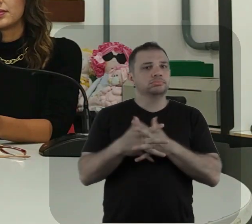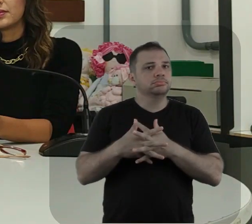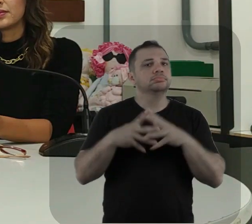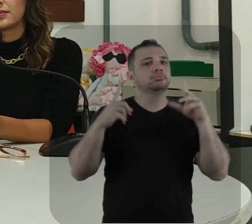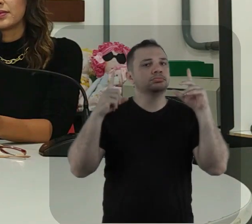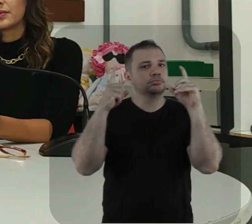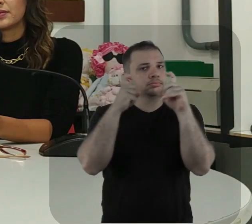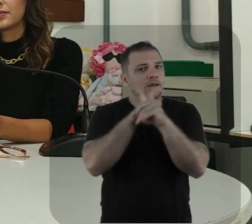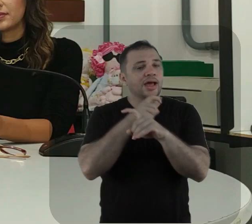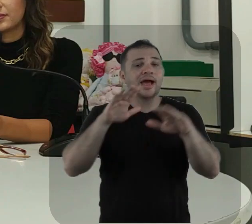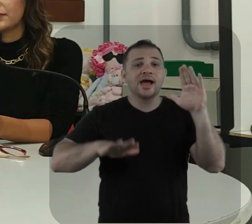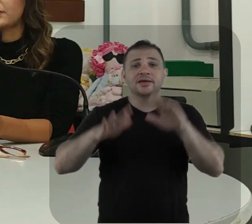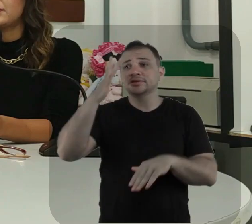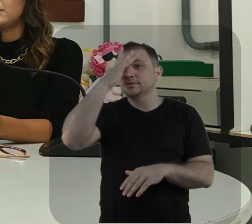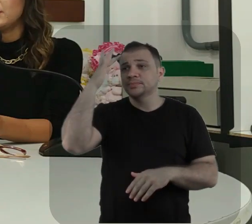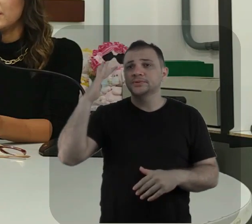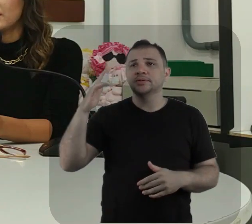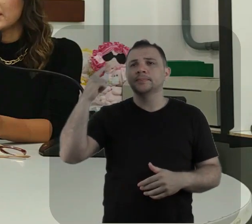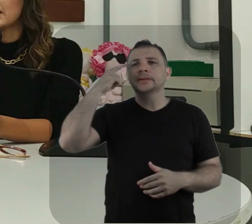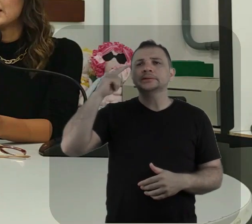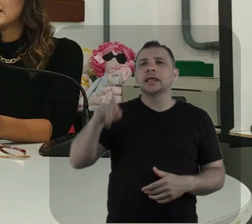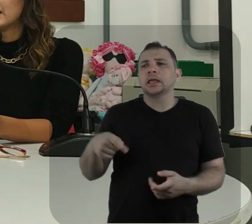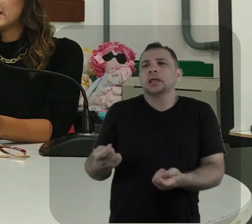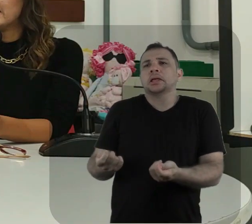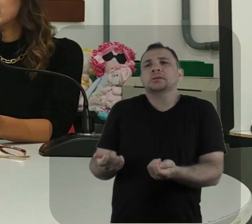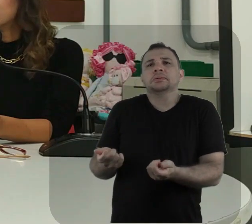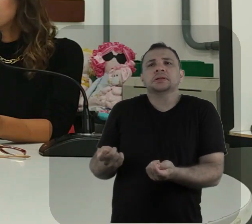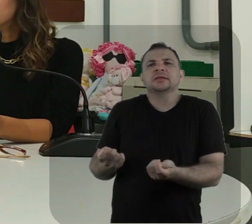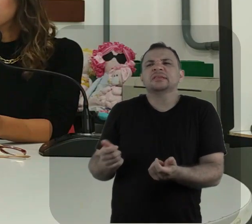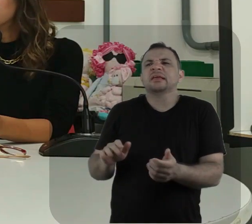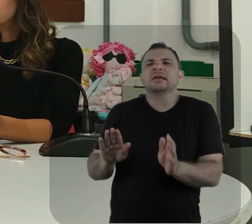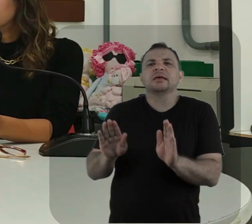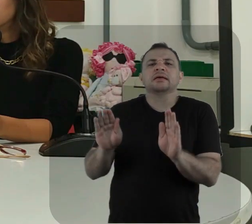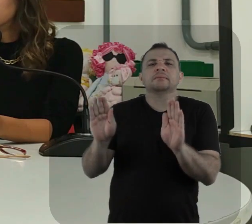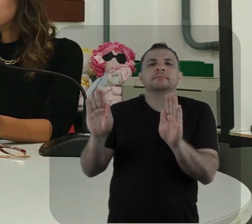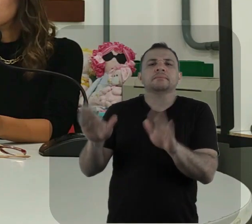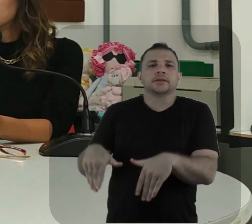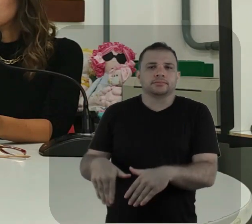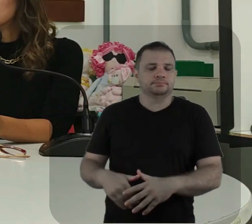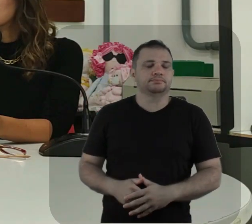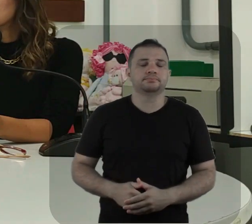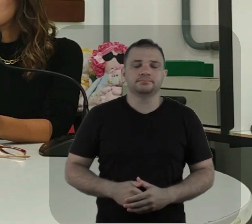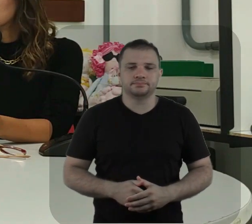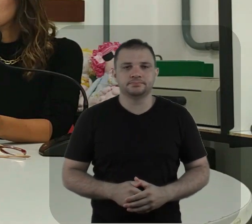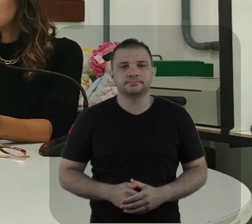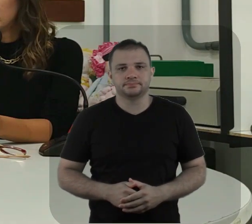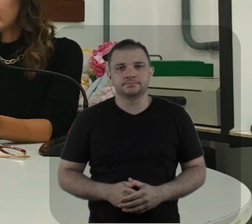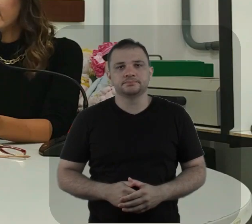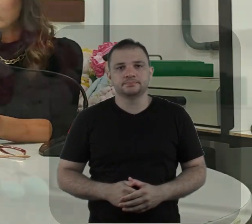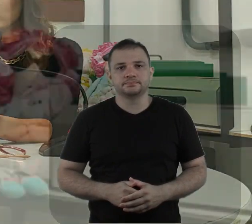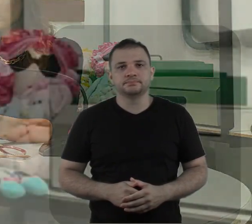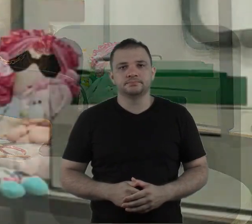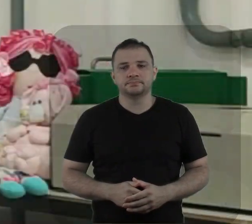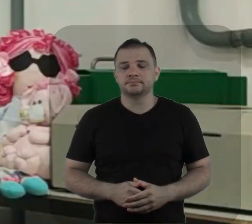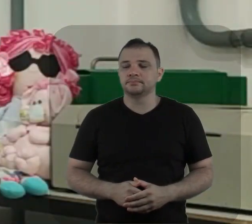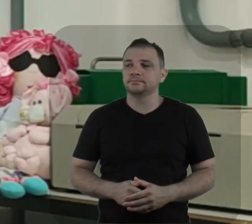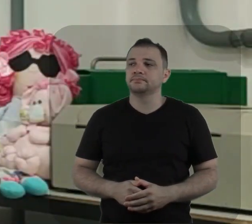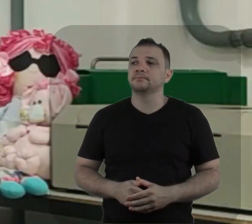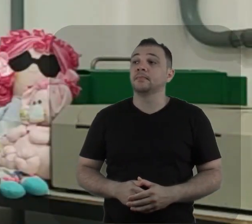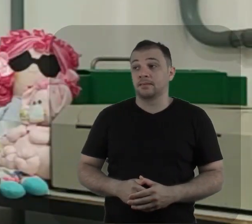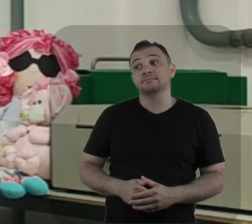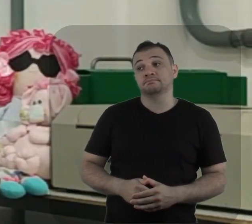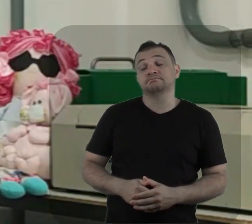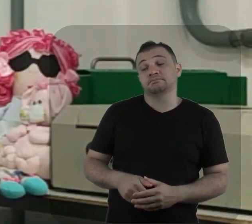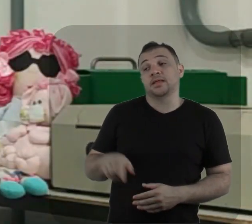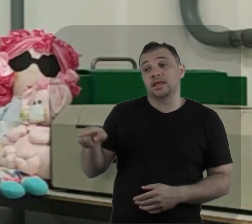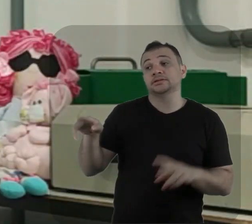né, do tema, e que às vezes as pessoas reduzem, tratam de uma forma, né, muito reduzida, muito simplista. É um tema